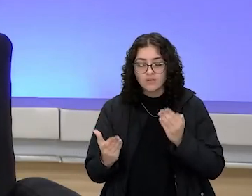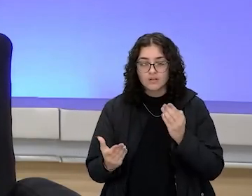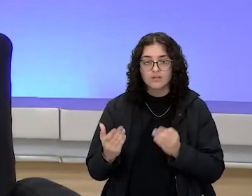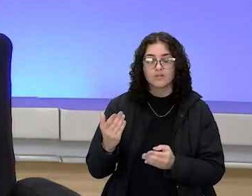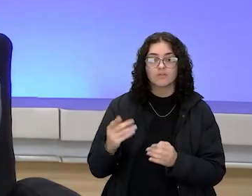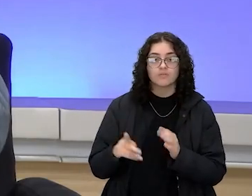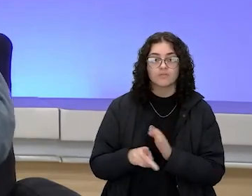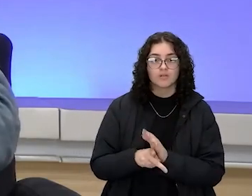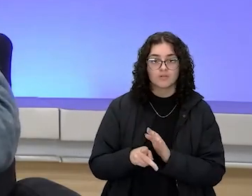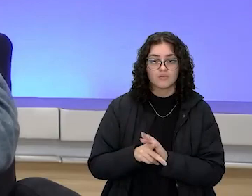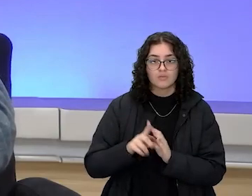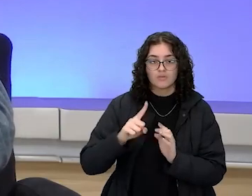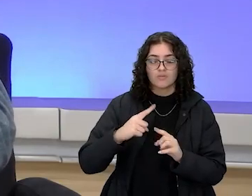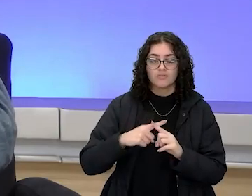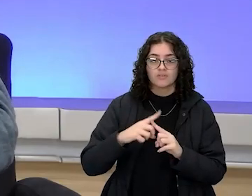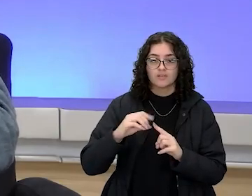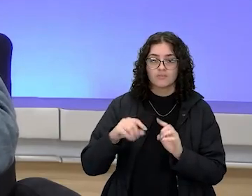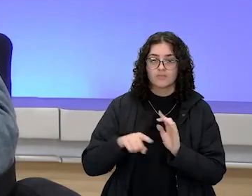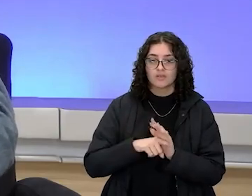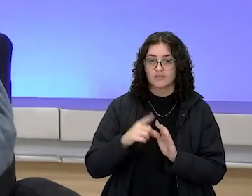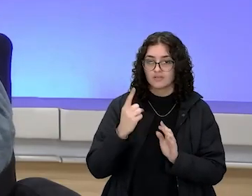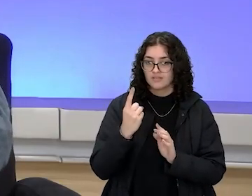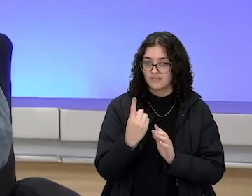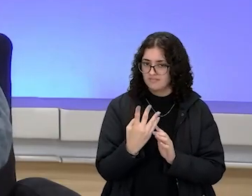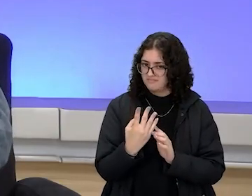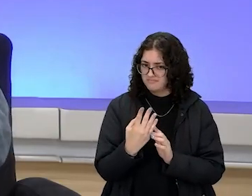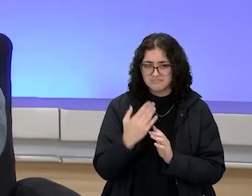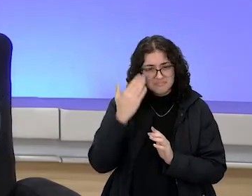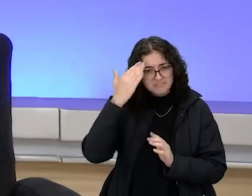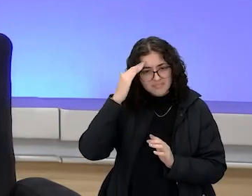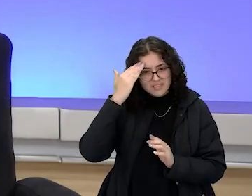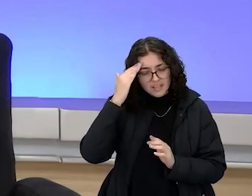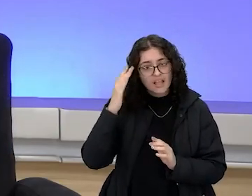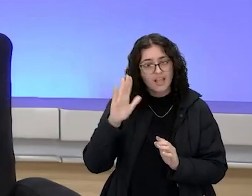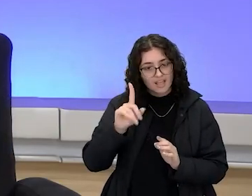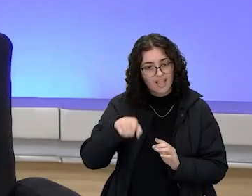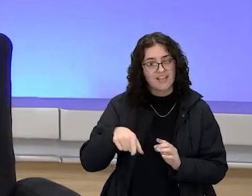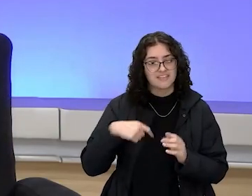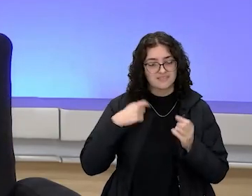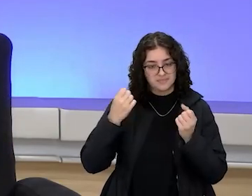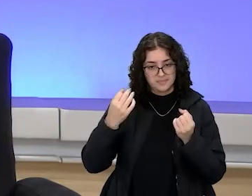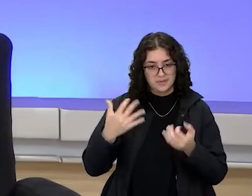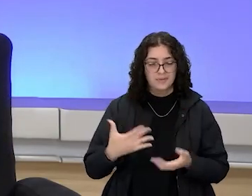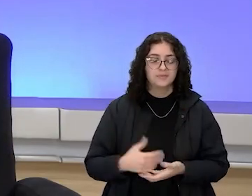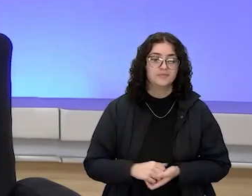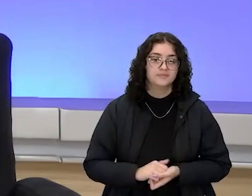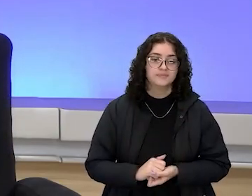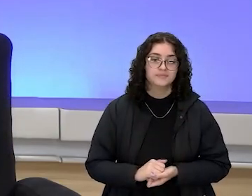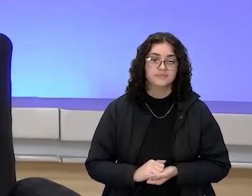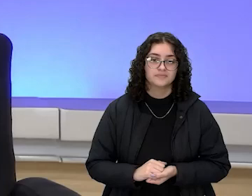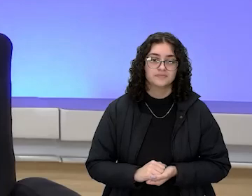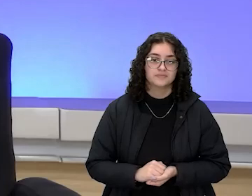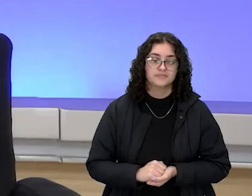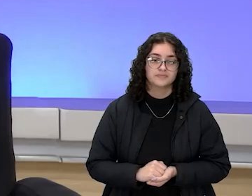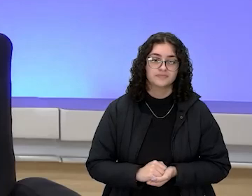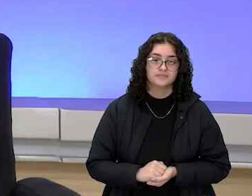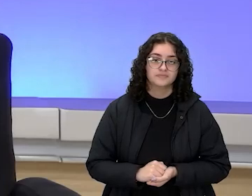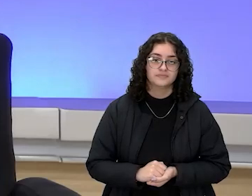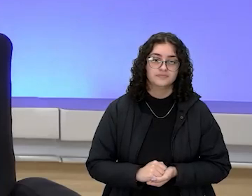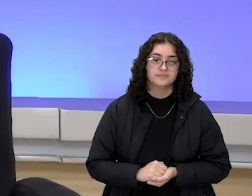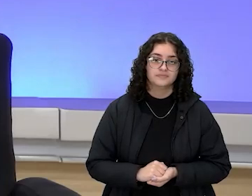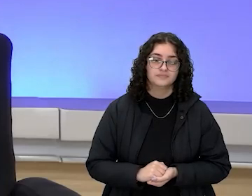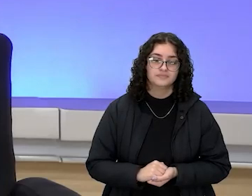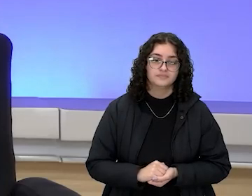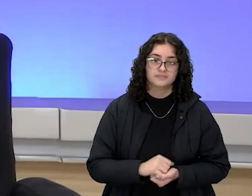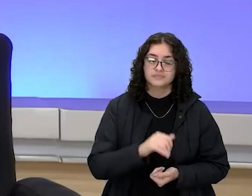de 1 vezes 10 a menos 14. Tudo bem? É isso que eu quis dizer. Bom, depois também comentei